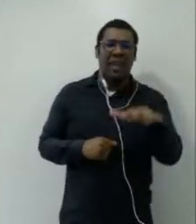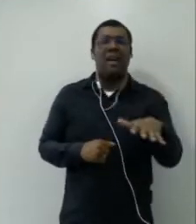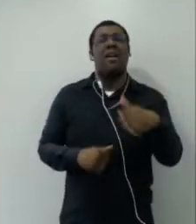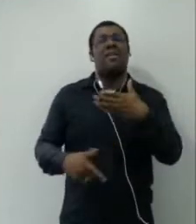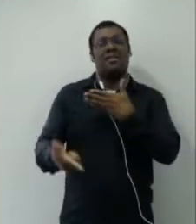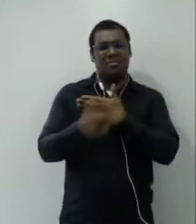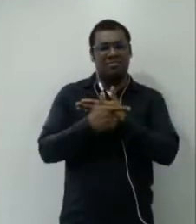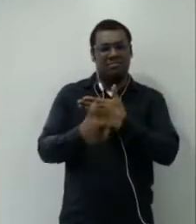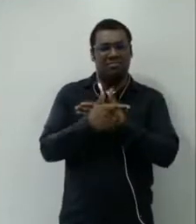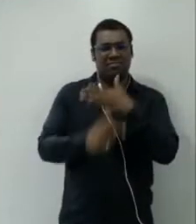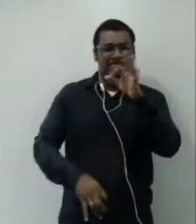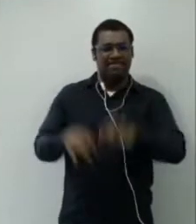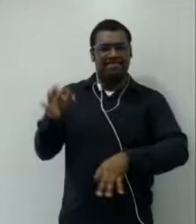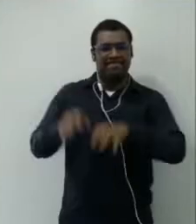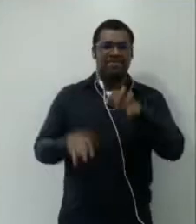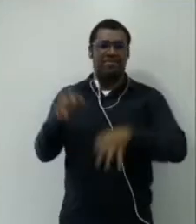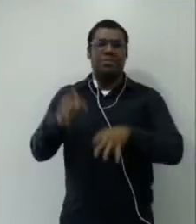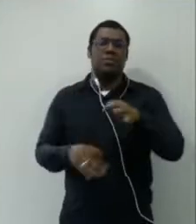julgar.